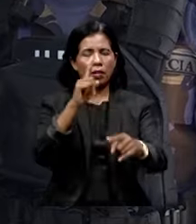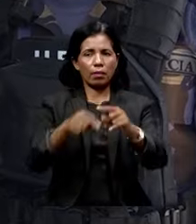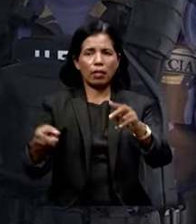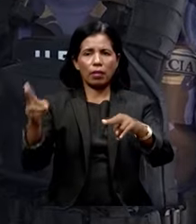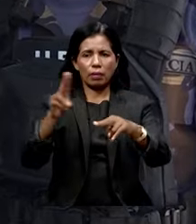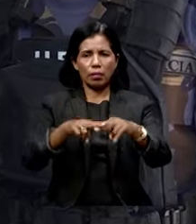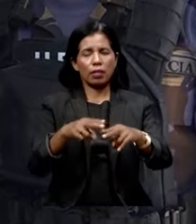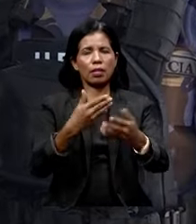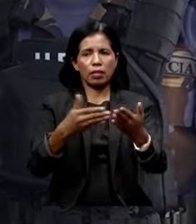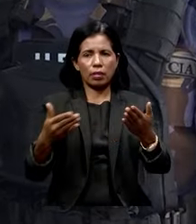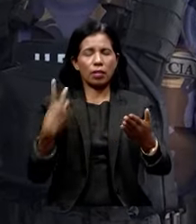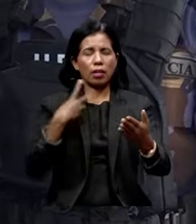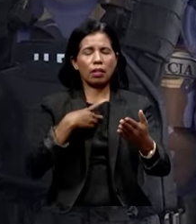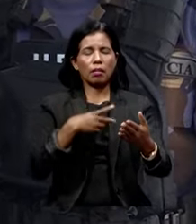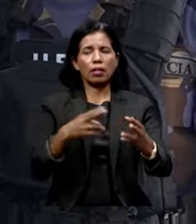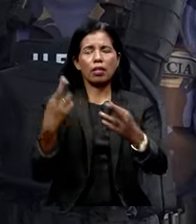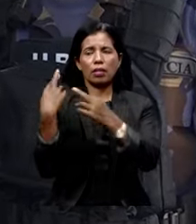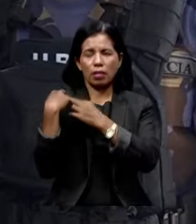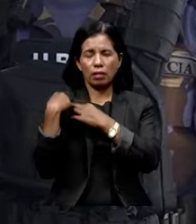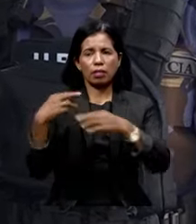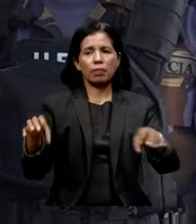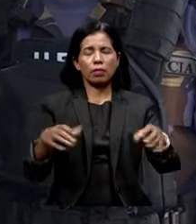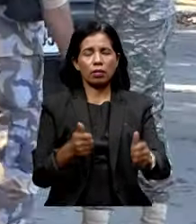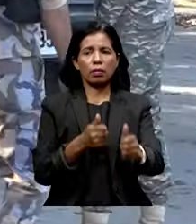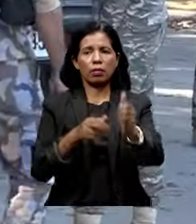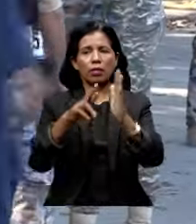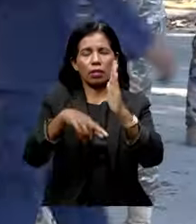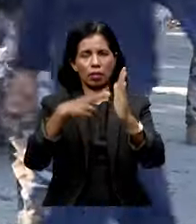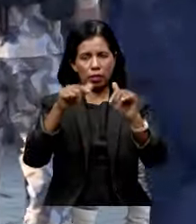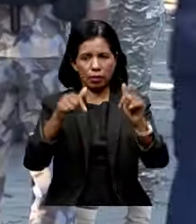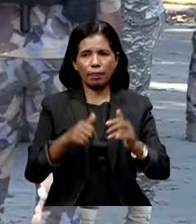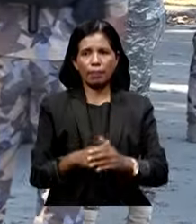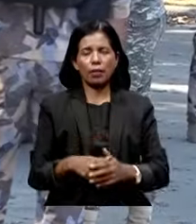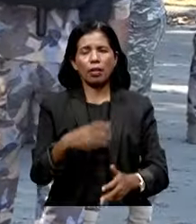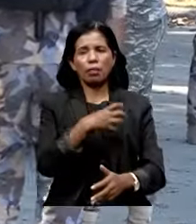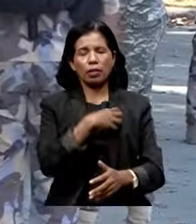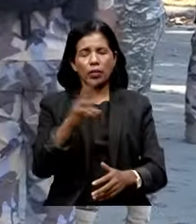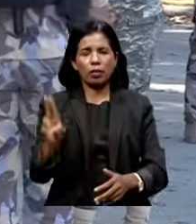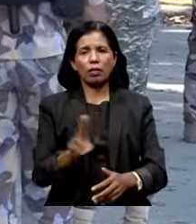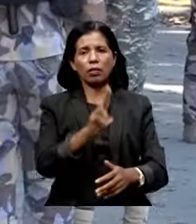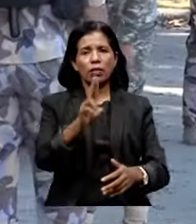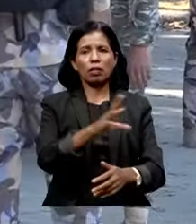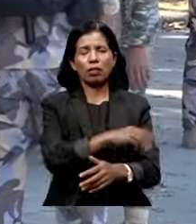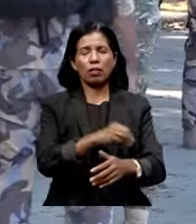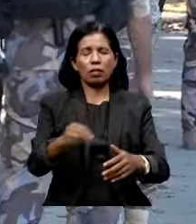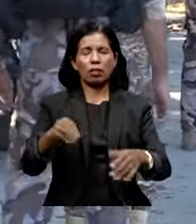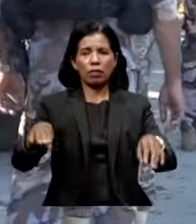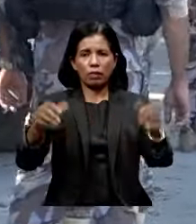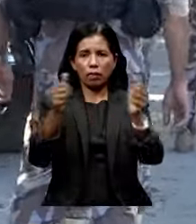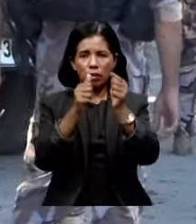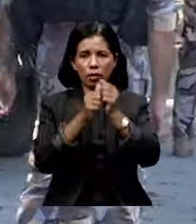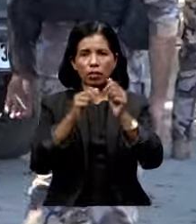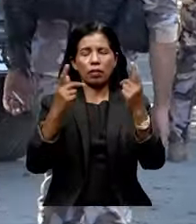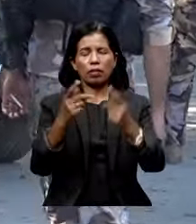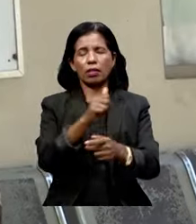a minha Canara, mas que cumprimenta regras. Dadang, né? Polícia Unidade de Patrulhamento Fronteira, serviço a mútuo com